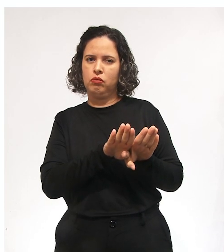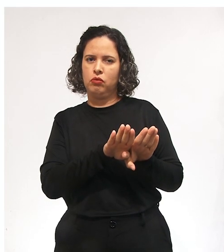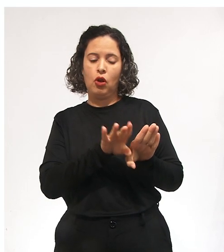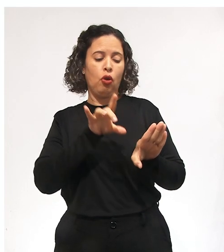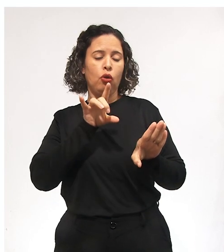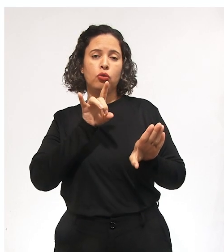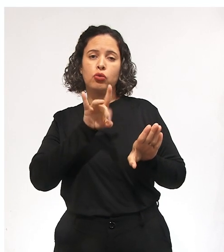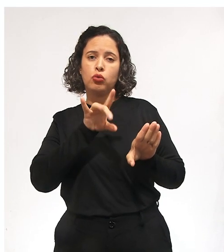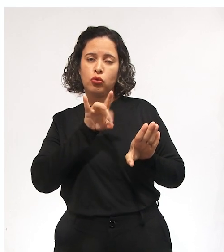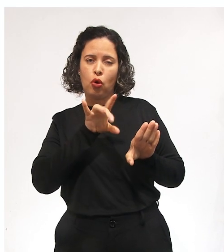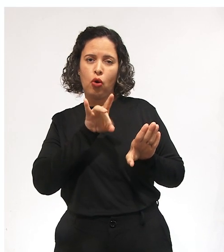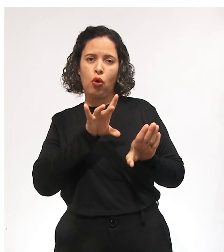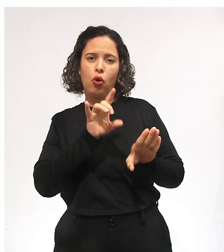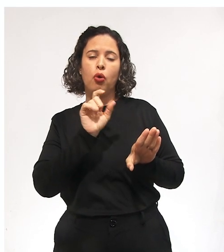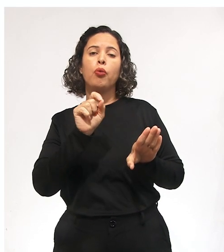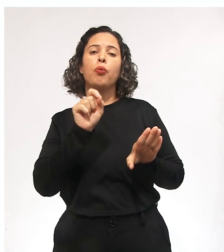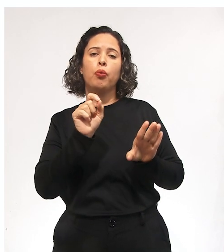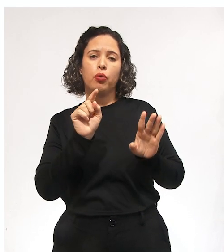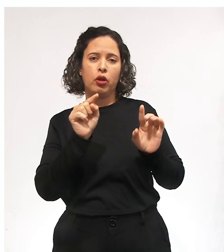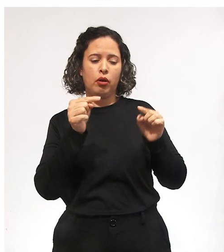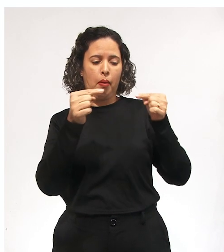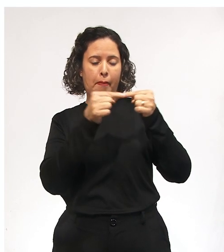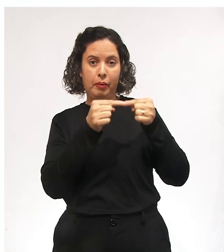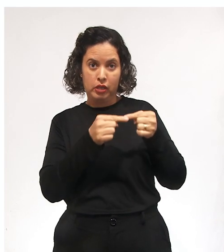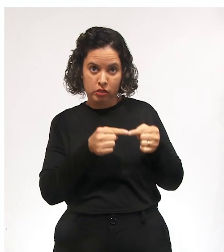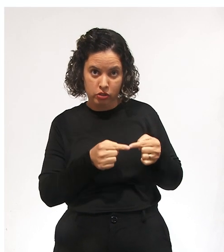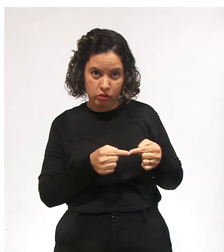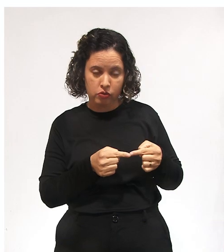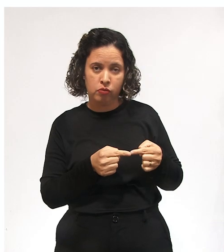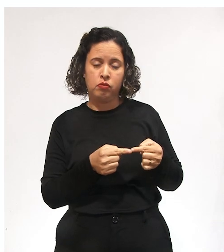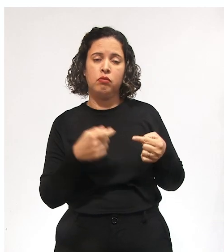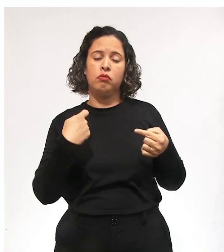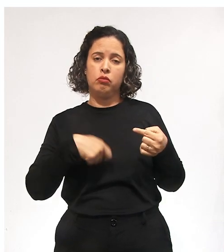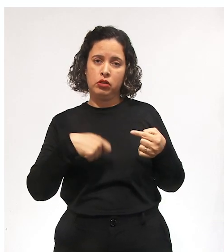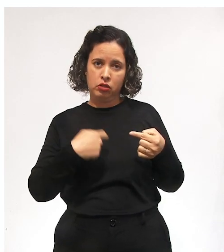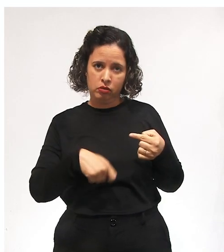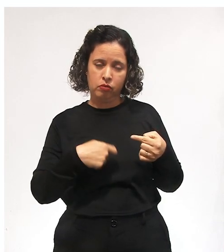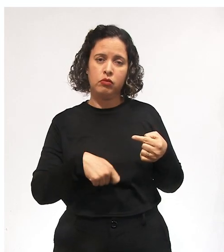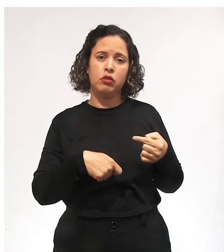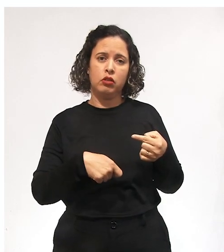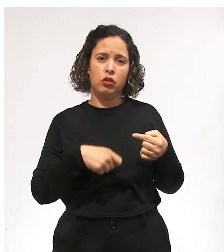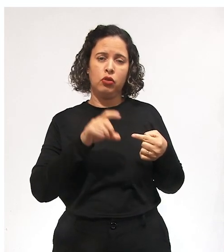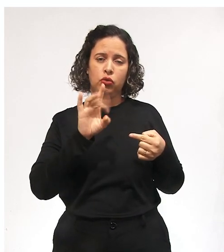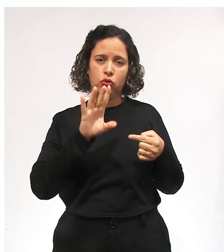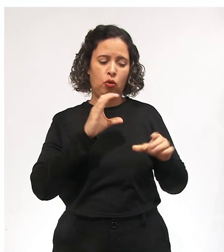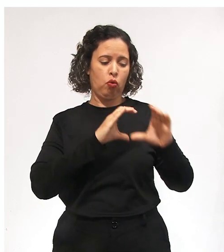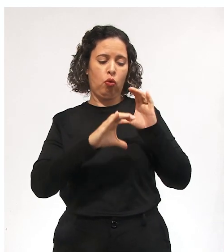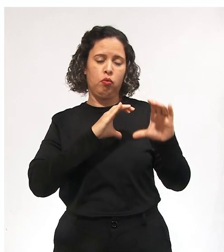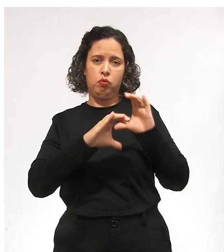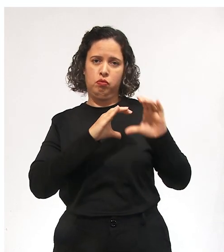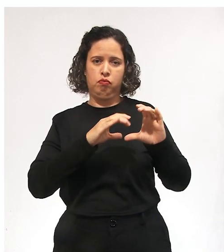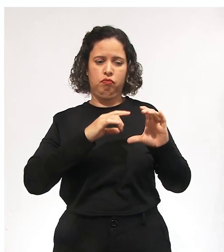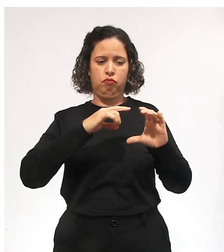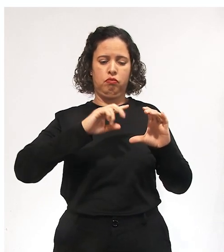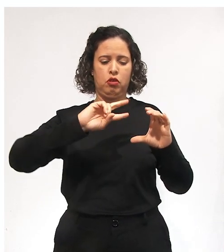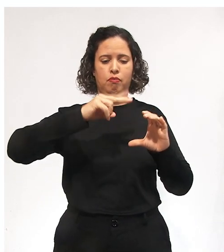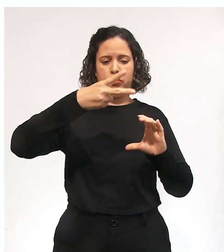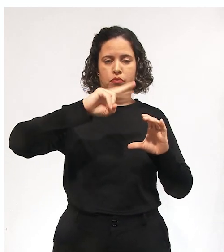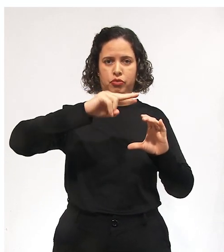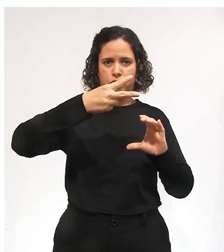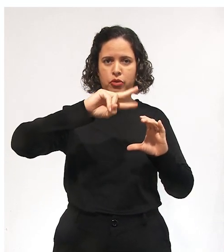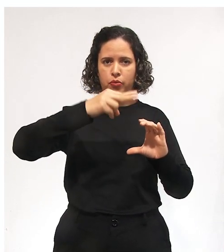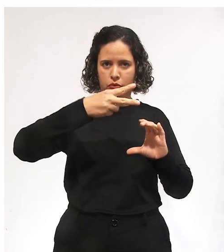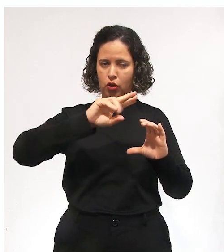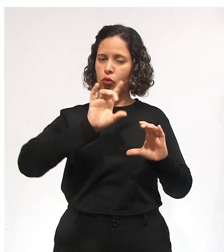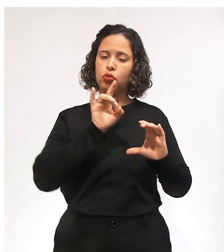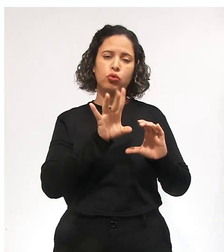os computadores, os dispositivos que utilizam esse sistema, eles só conversam entre si, né, de forma bem simples para te